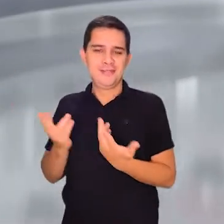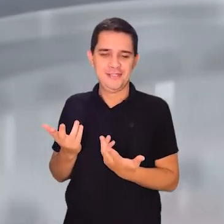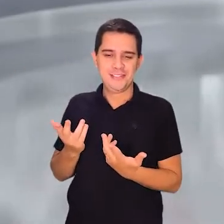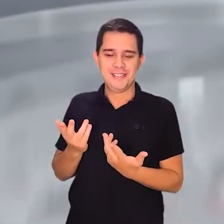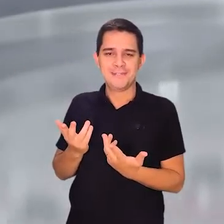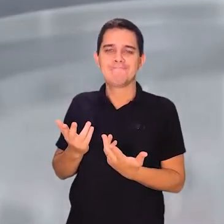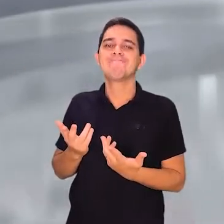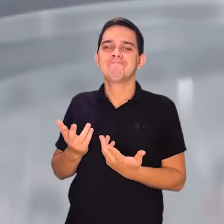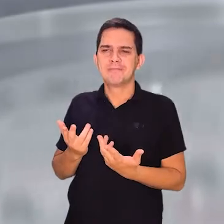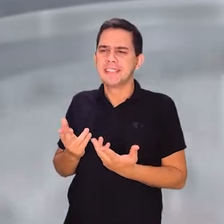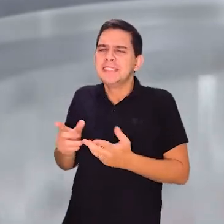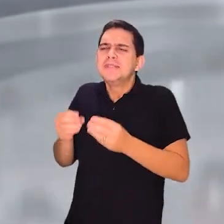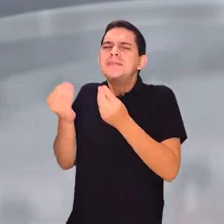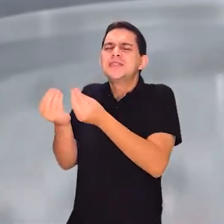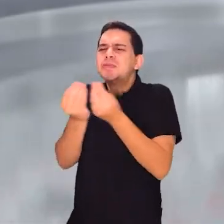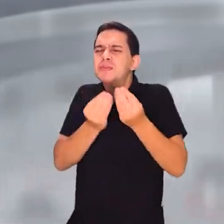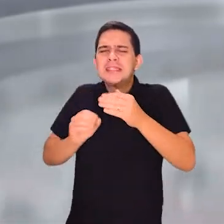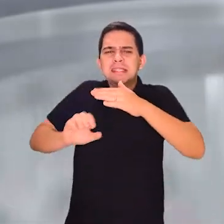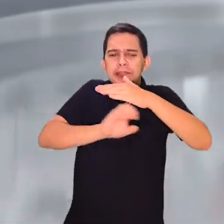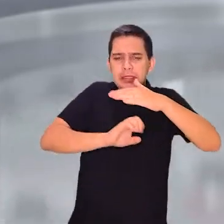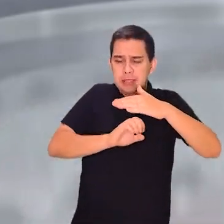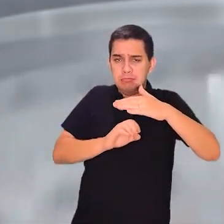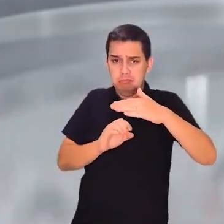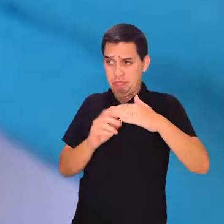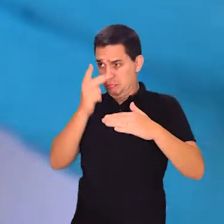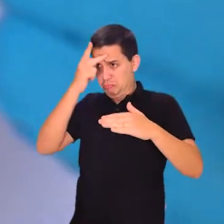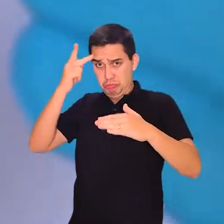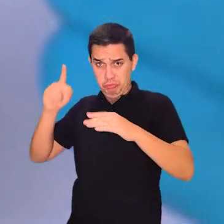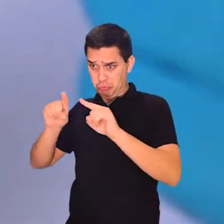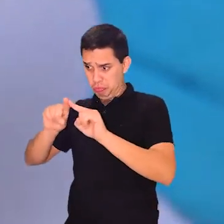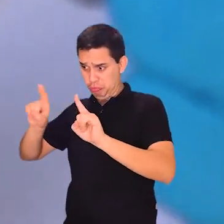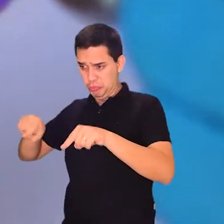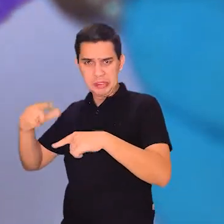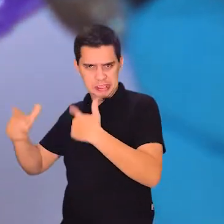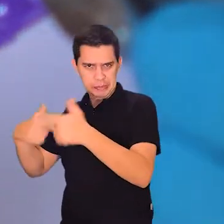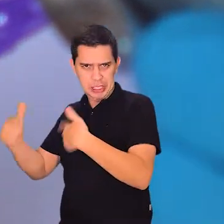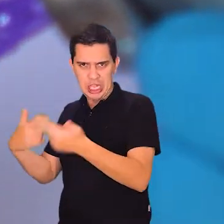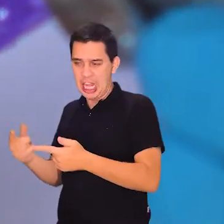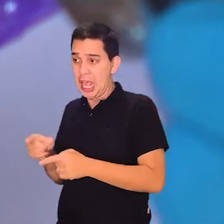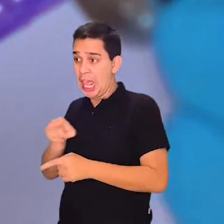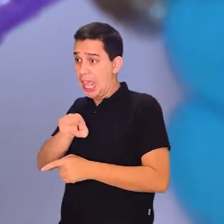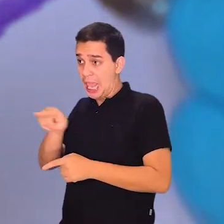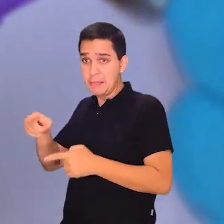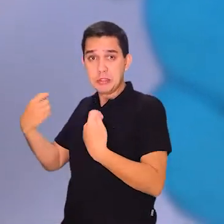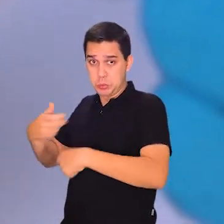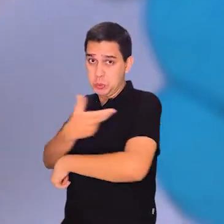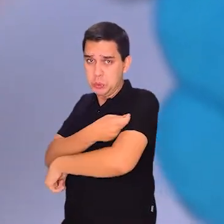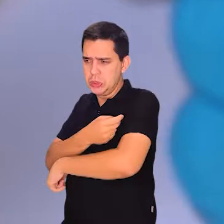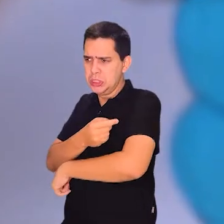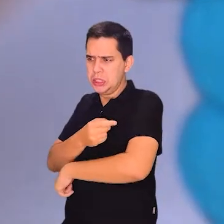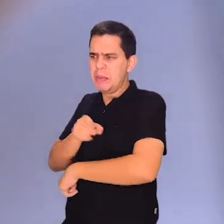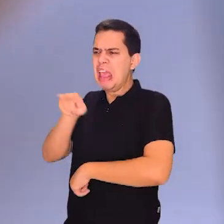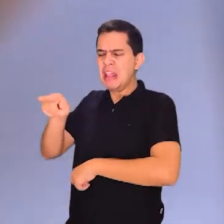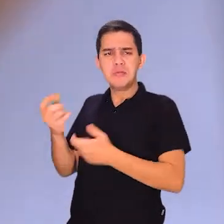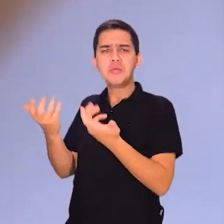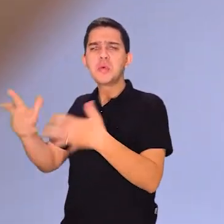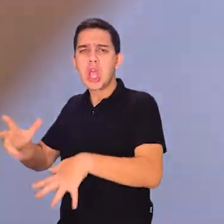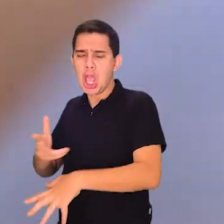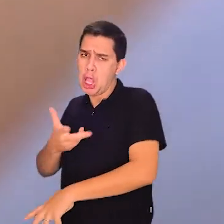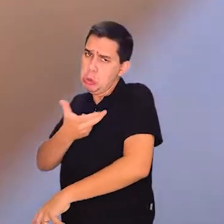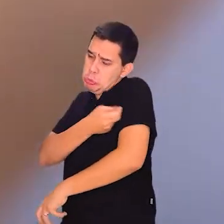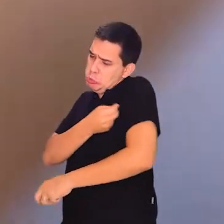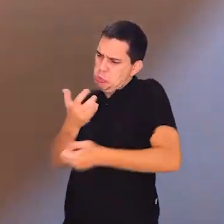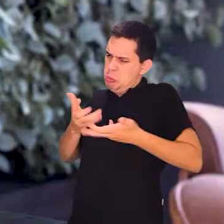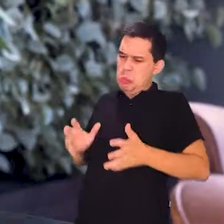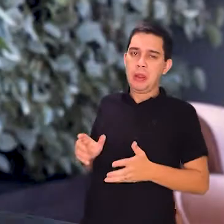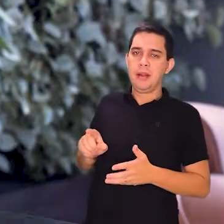de trabalho do empregado que se recusa a tomar a vacina. Neste caso, o trabalhador poderia ser dispensado por justa causa